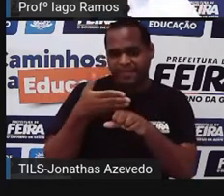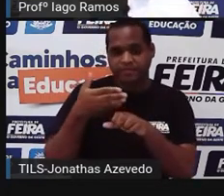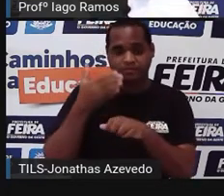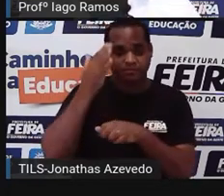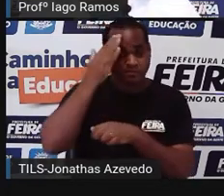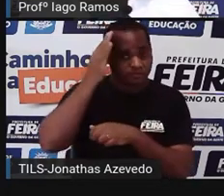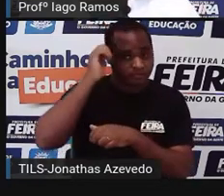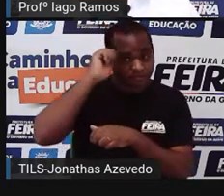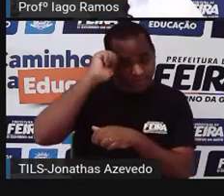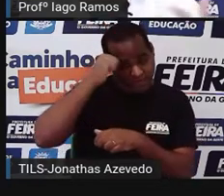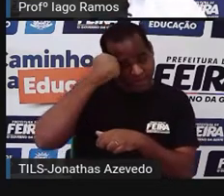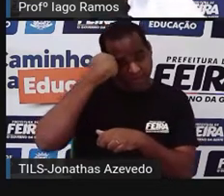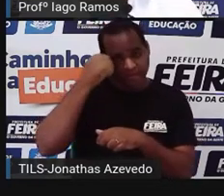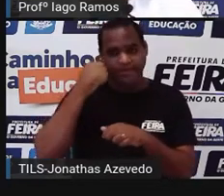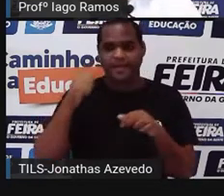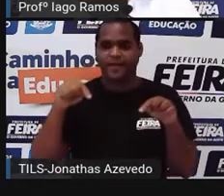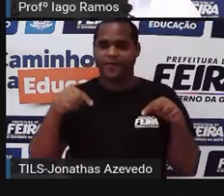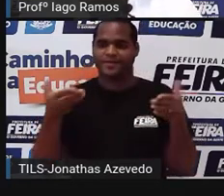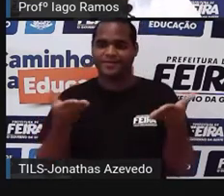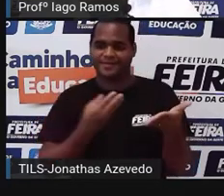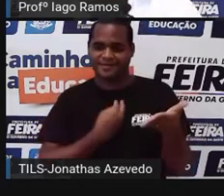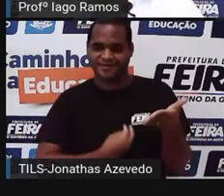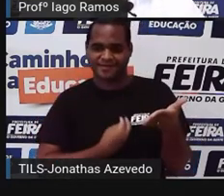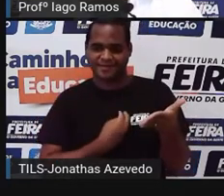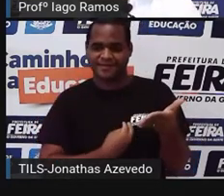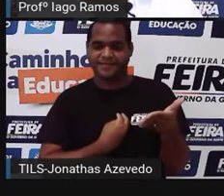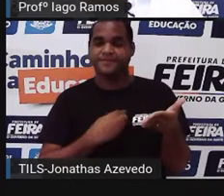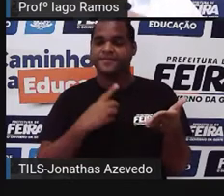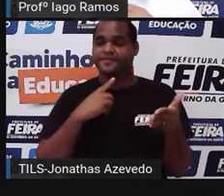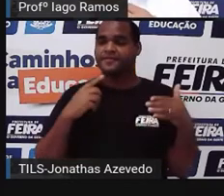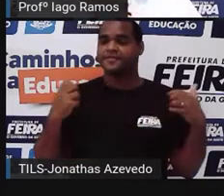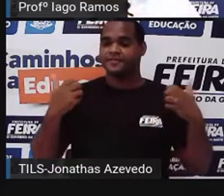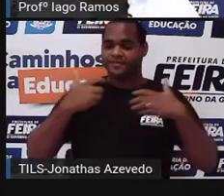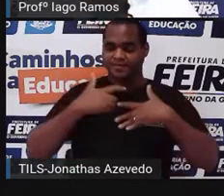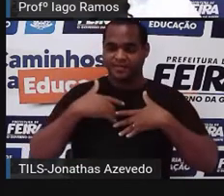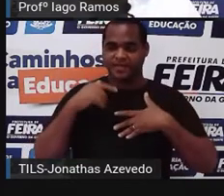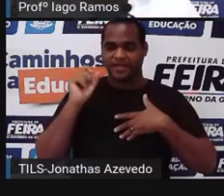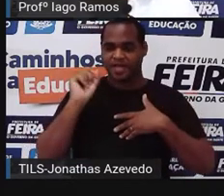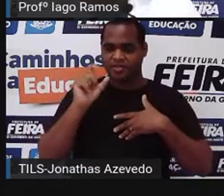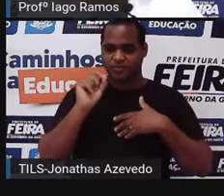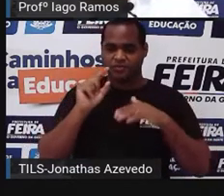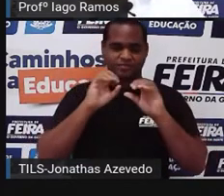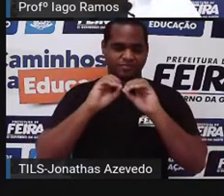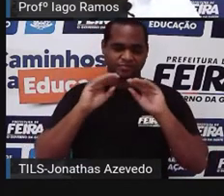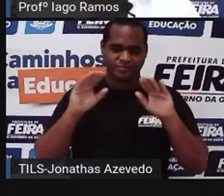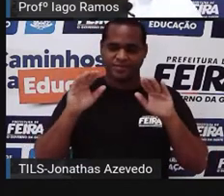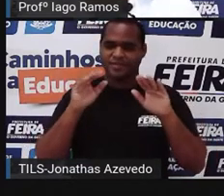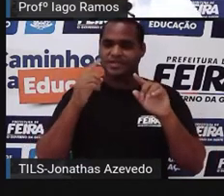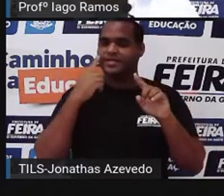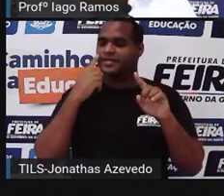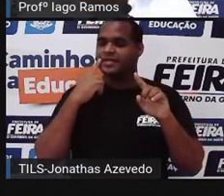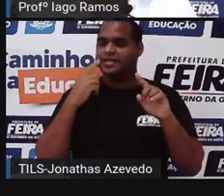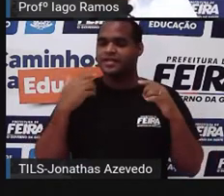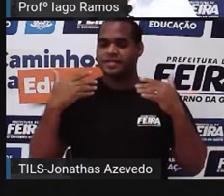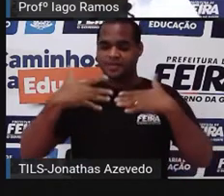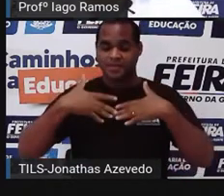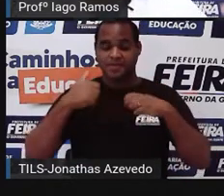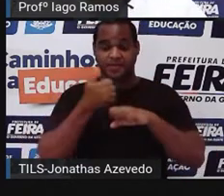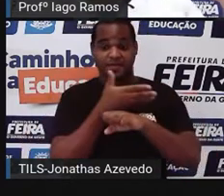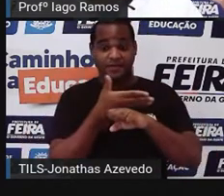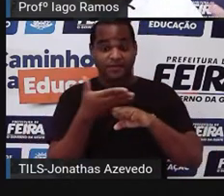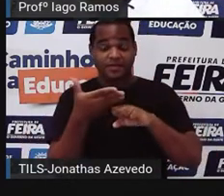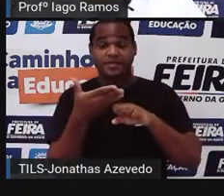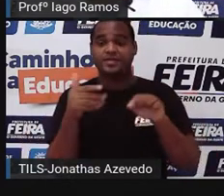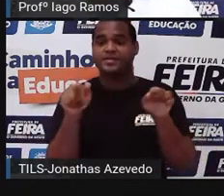cabelo preto nesse momento aqui da aula visto uma camisa azul claro por cima no jaleco branco